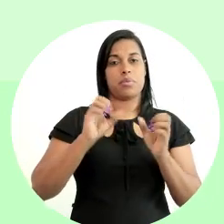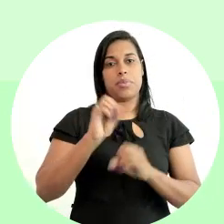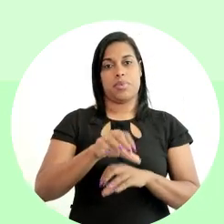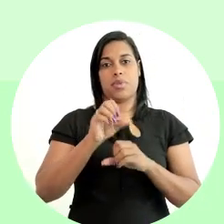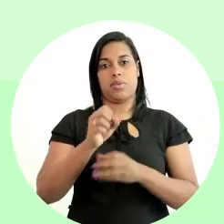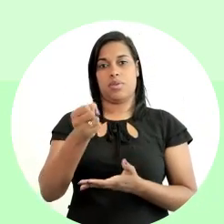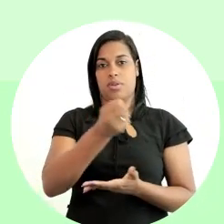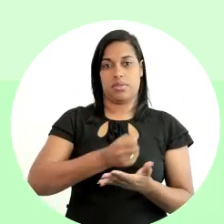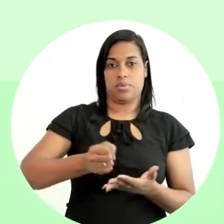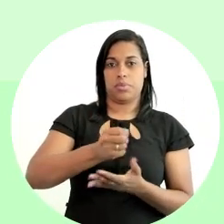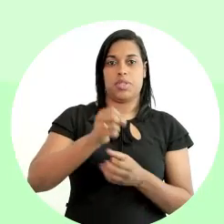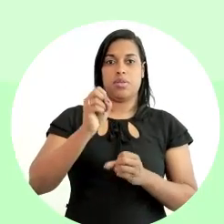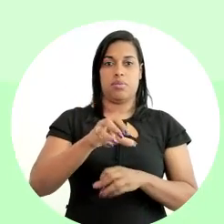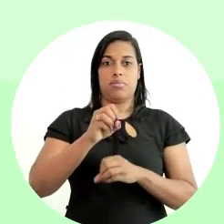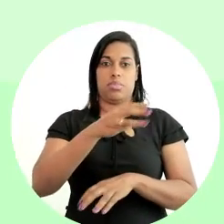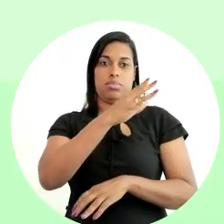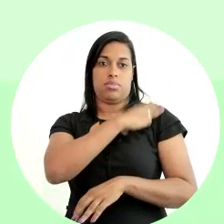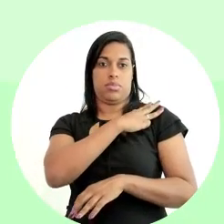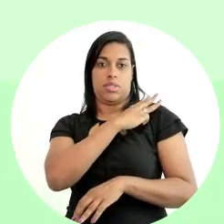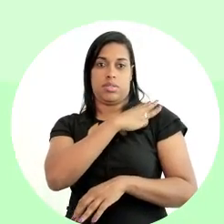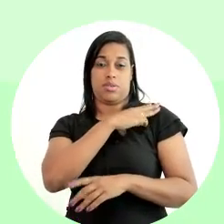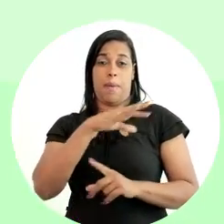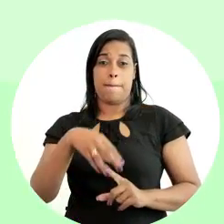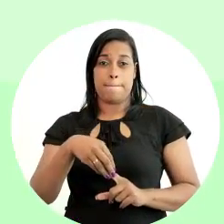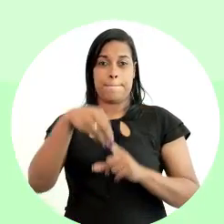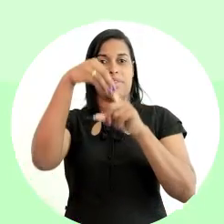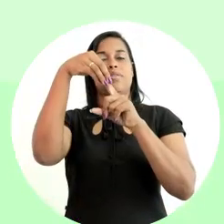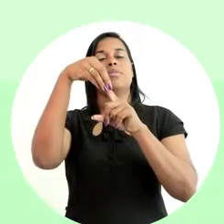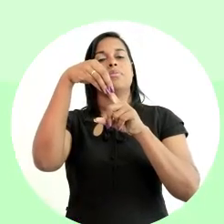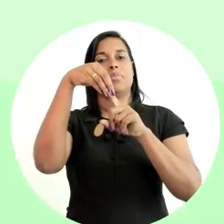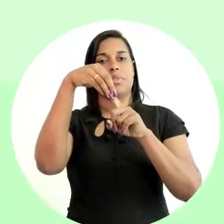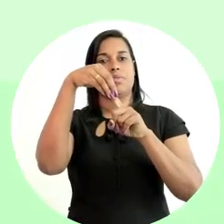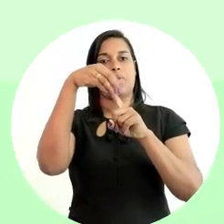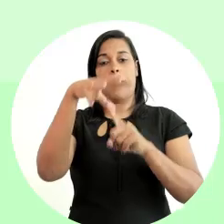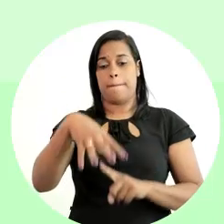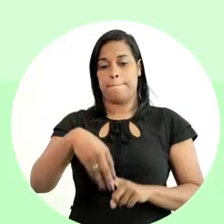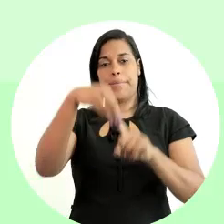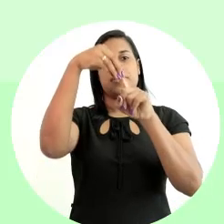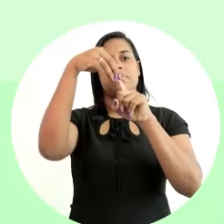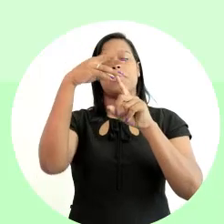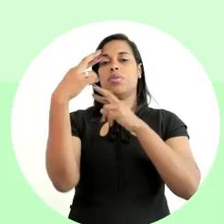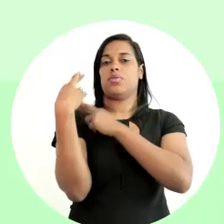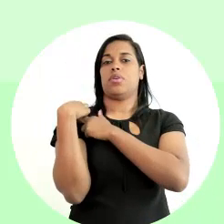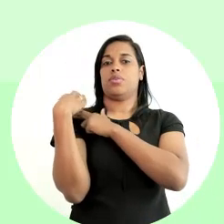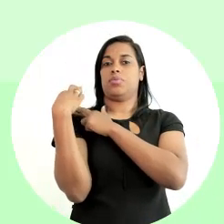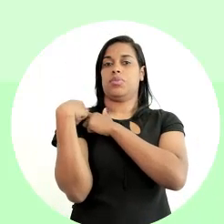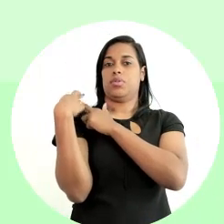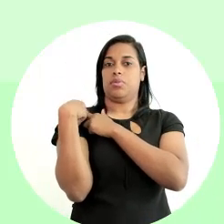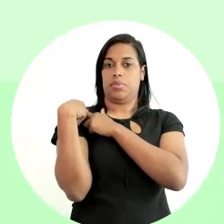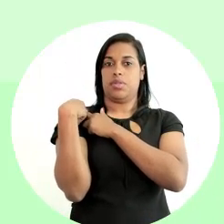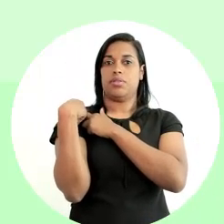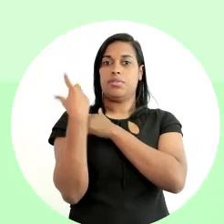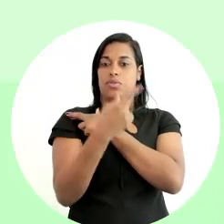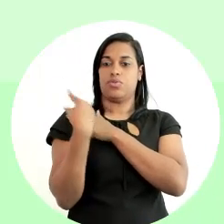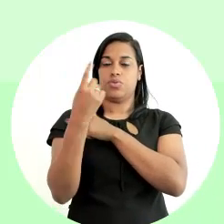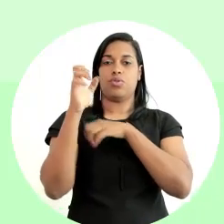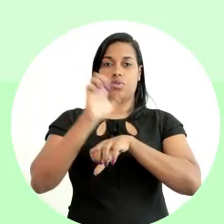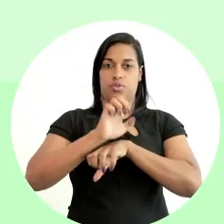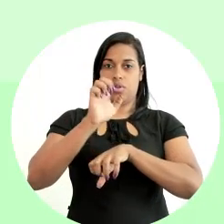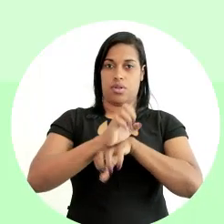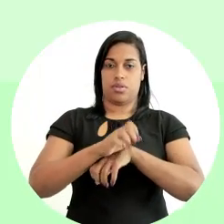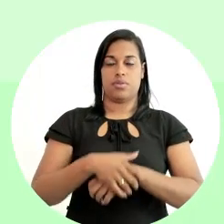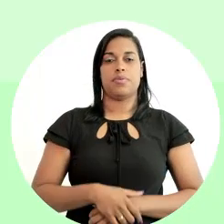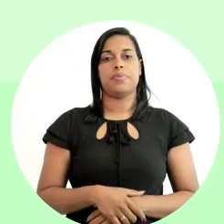da educação básica, que é o ensino médio, que é a principal etapa de responsabilidade de nosso